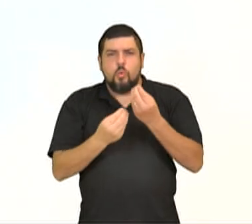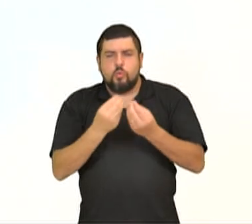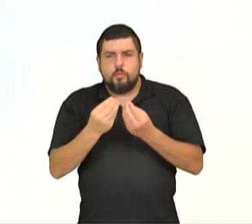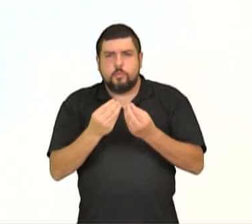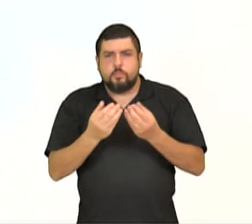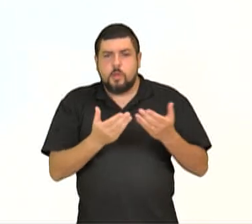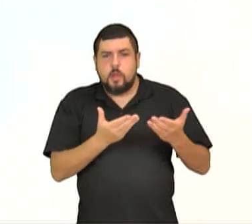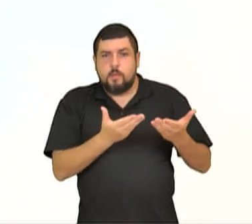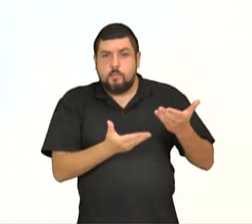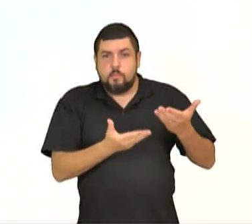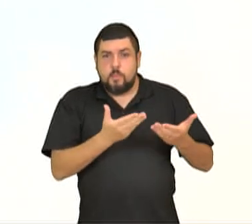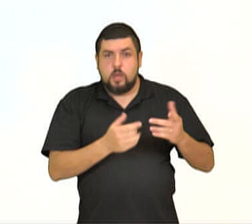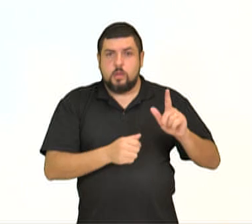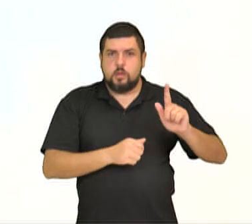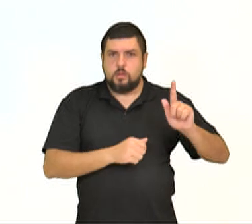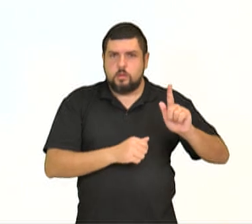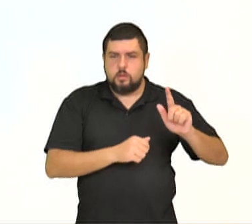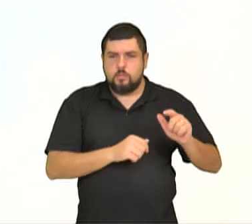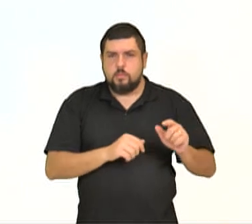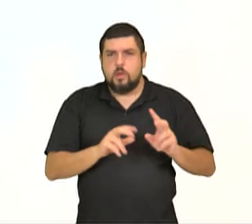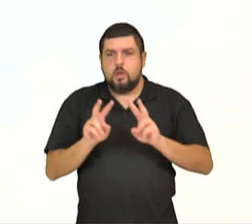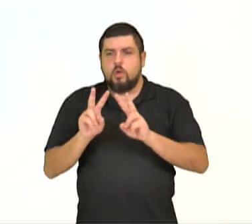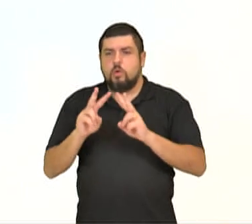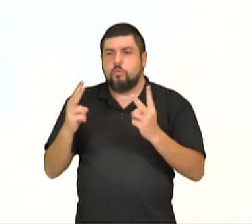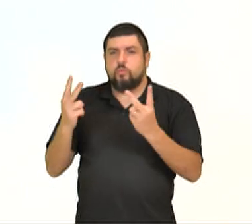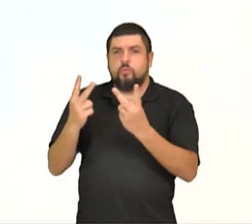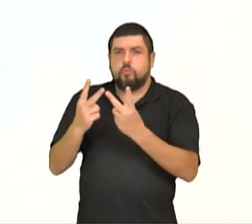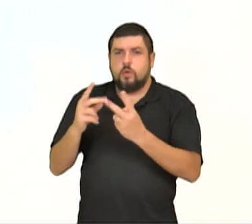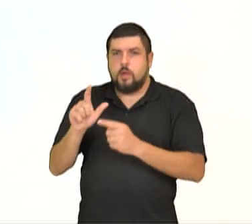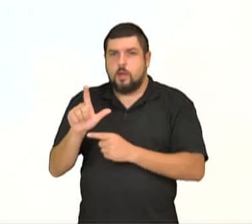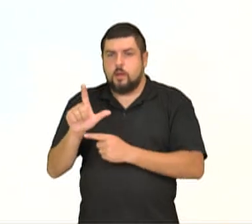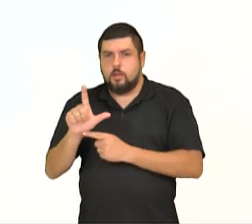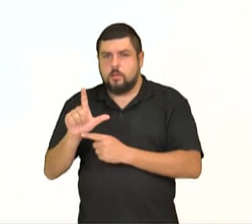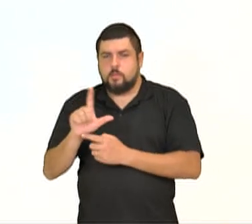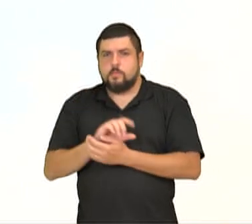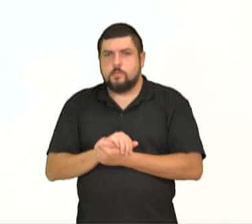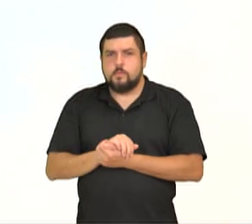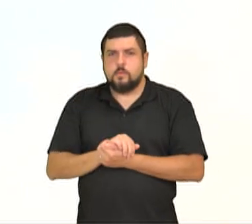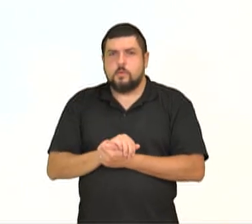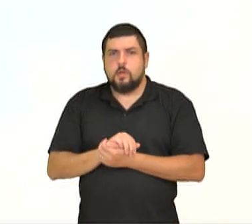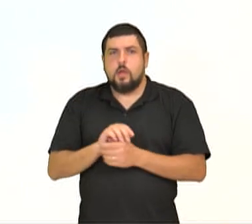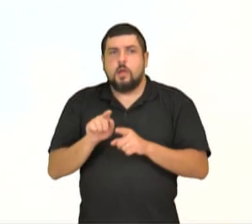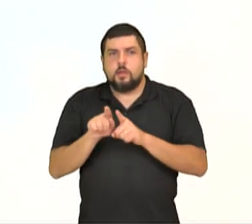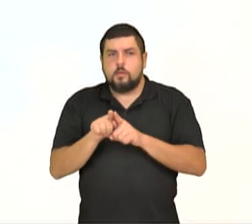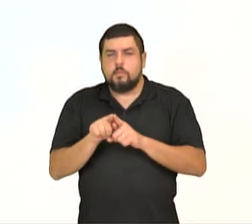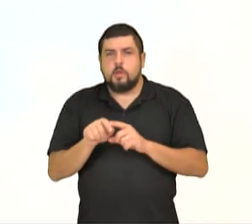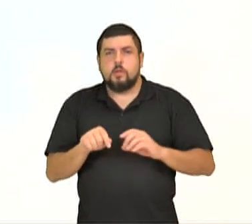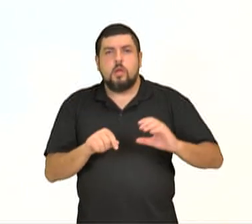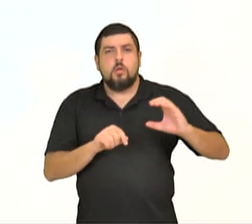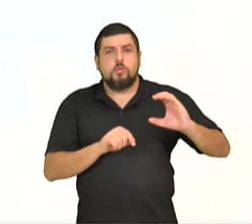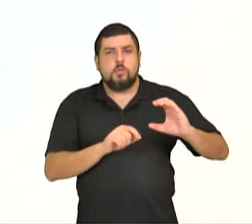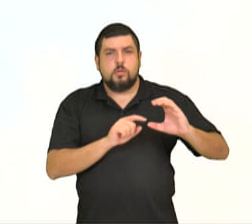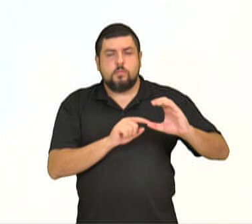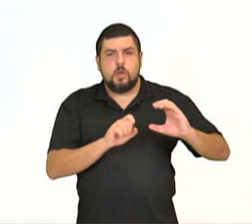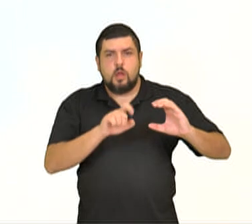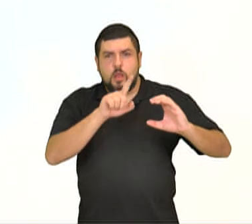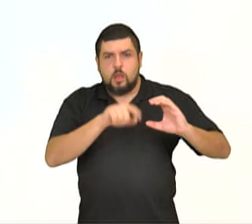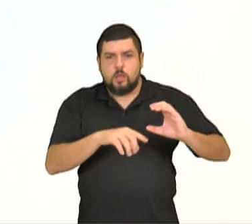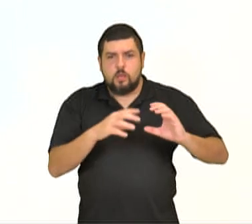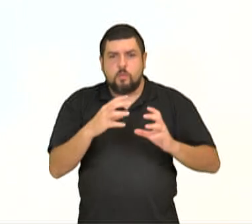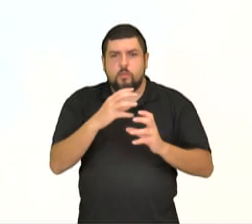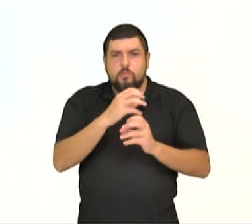em gramas com o volume em litros, a gente tem concentração comum. E aí, C, concentração comum em gramas por